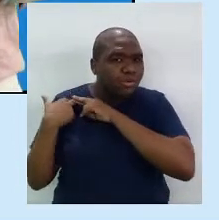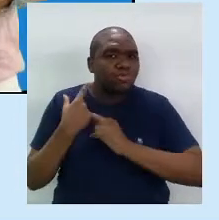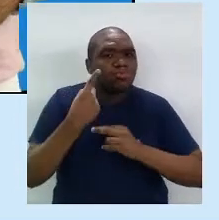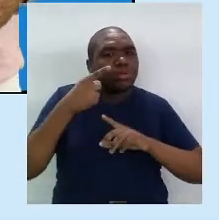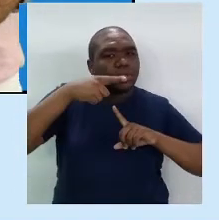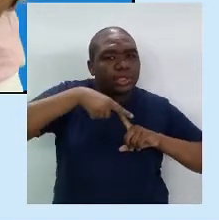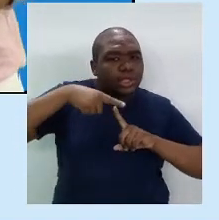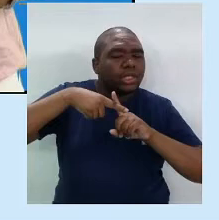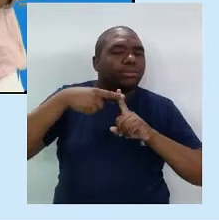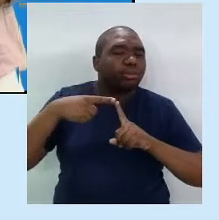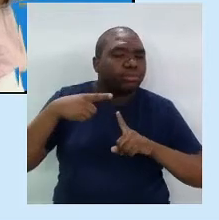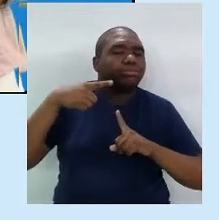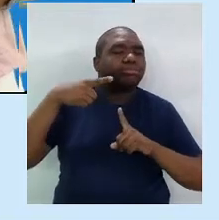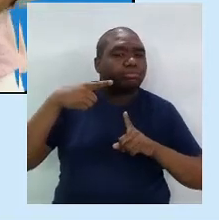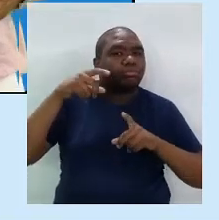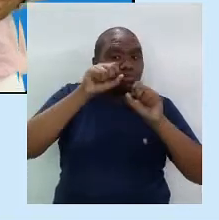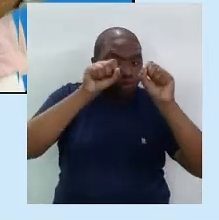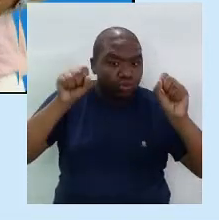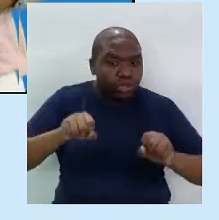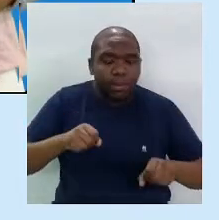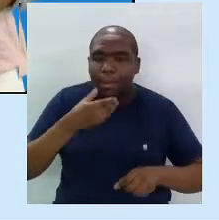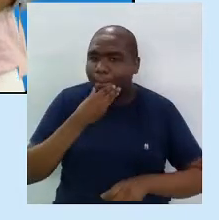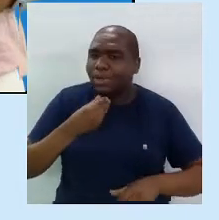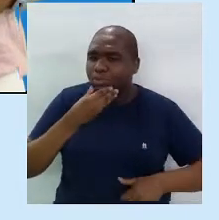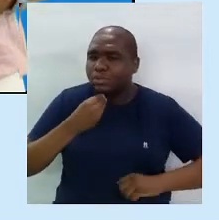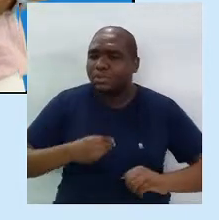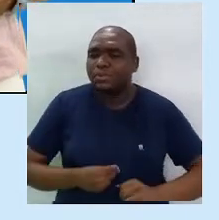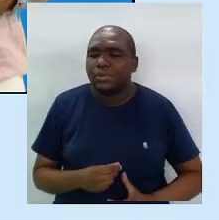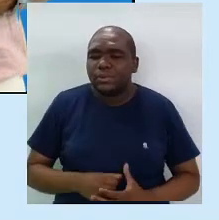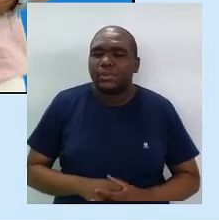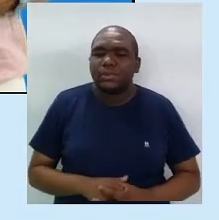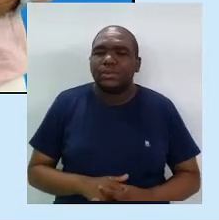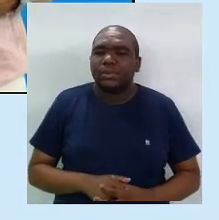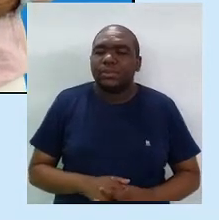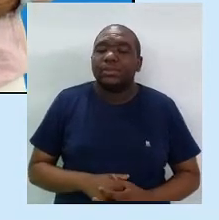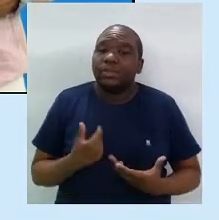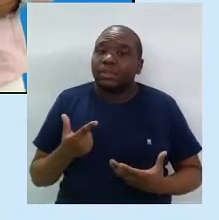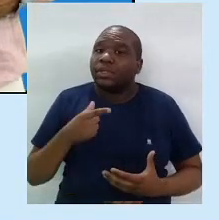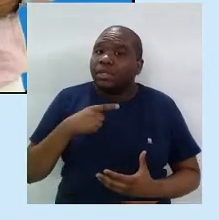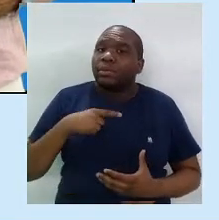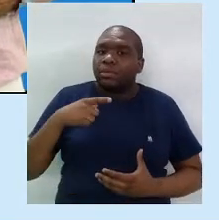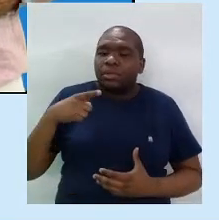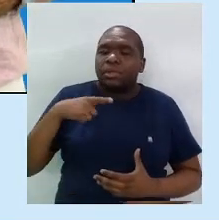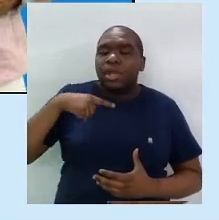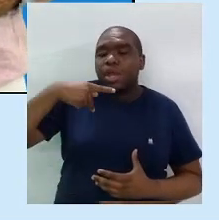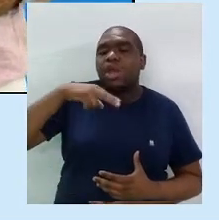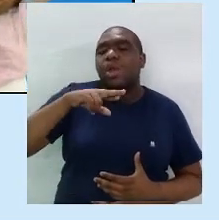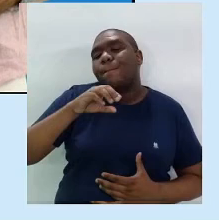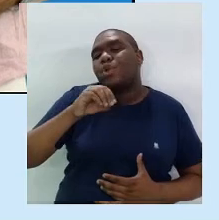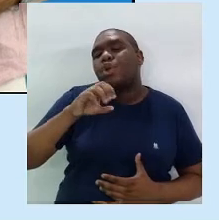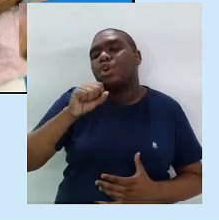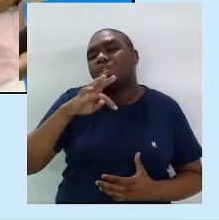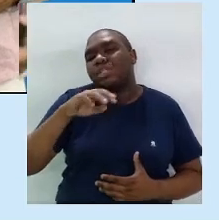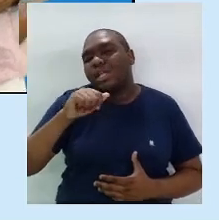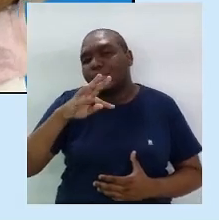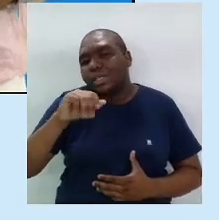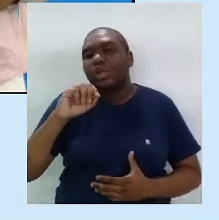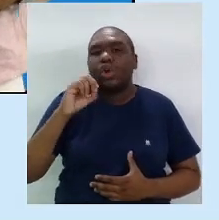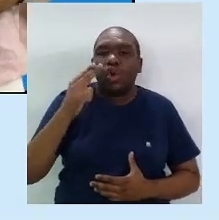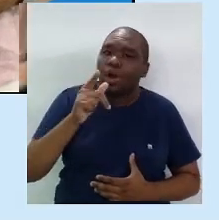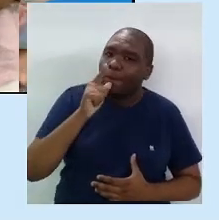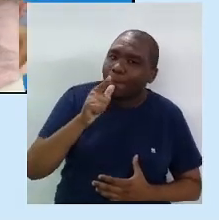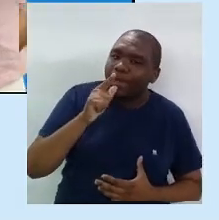ser responsáveis por uma função do sistema reprodutor masculino. Quando falo da próstata,